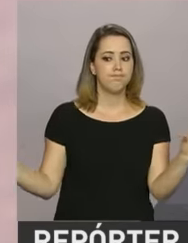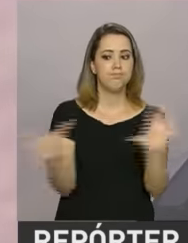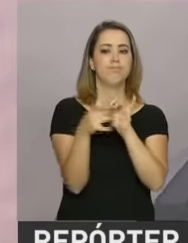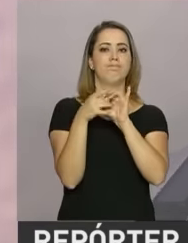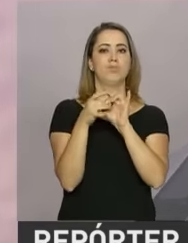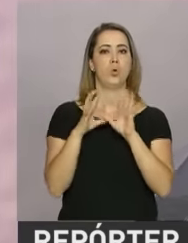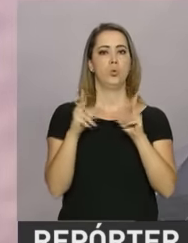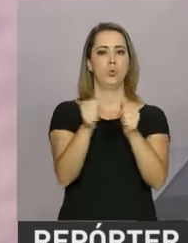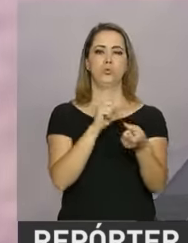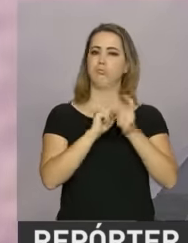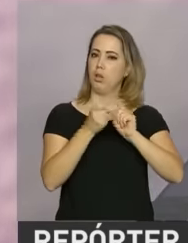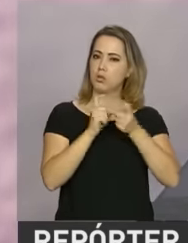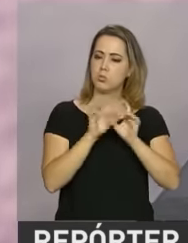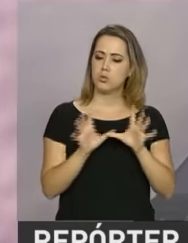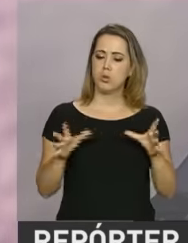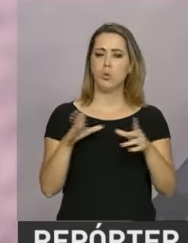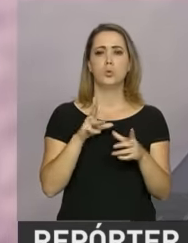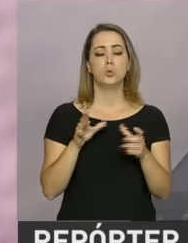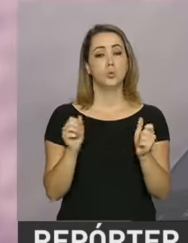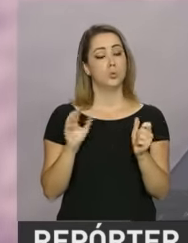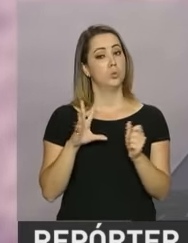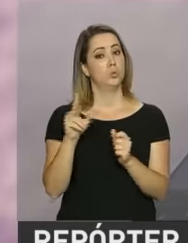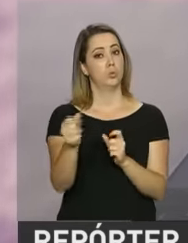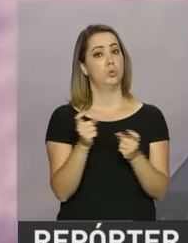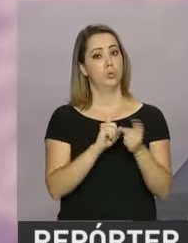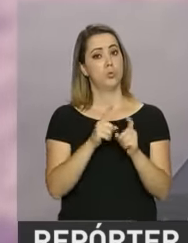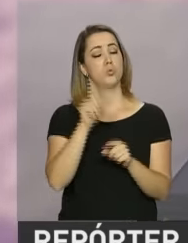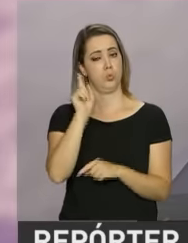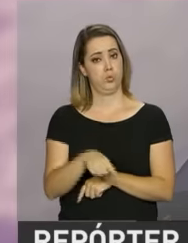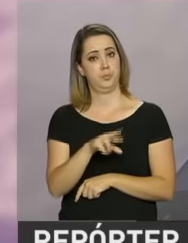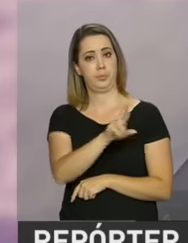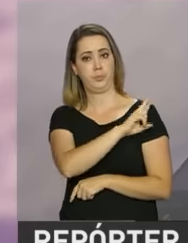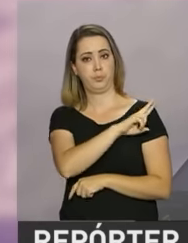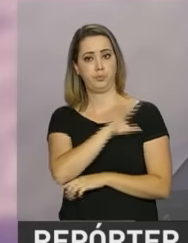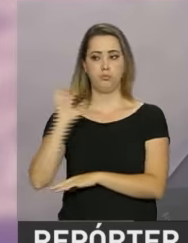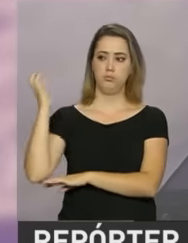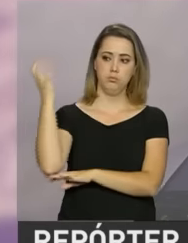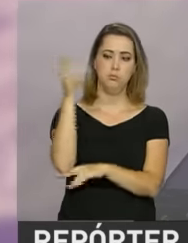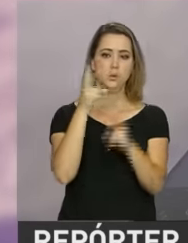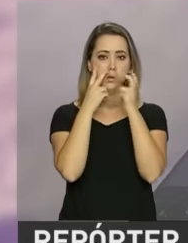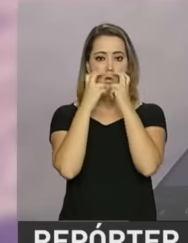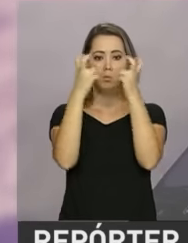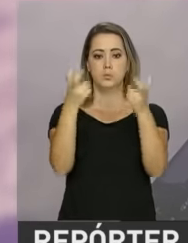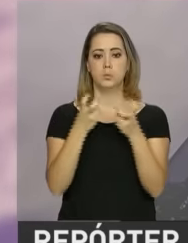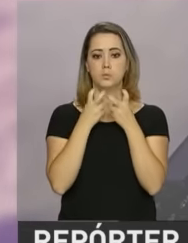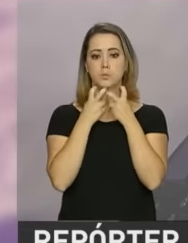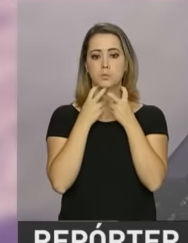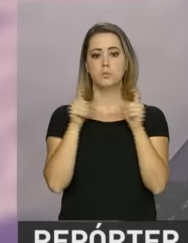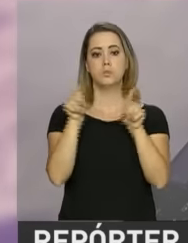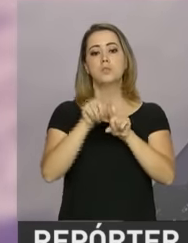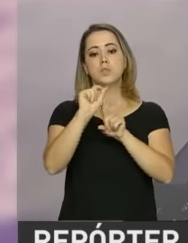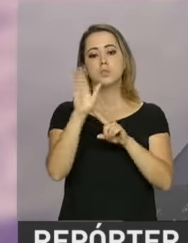gestão que tem todos esses órgãos responsáveis pelo eh parque da capivara aqui presentes e